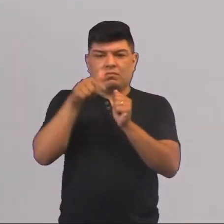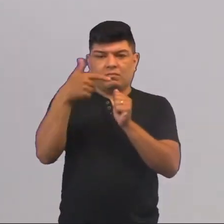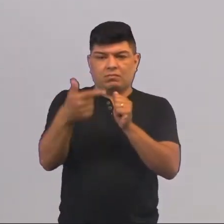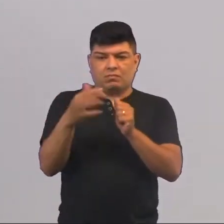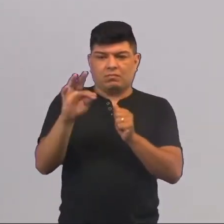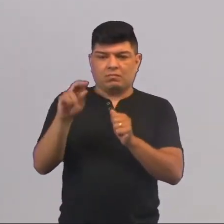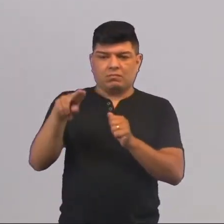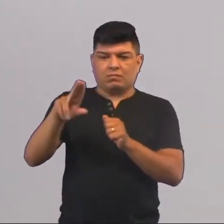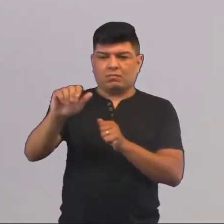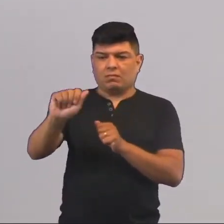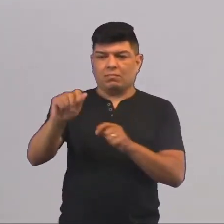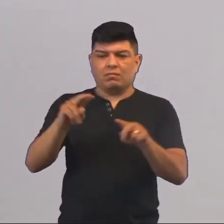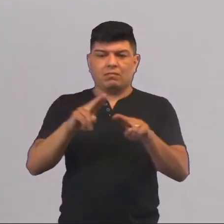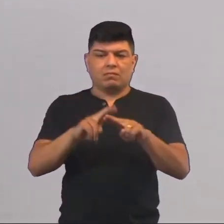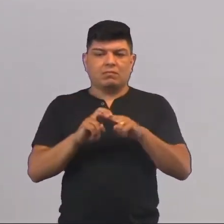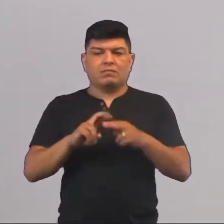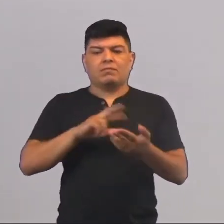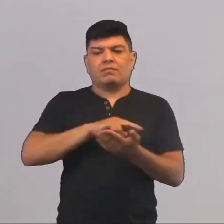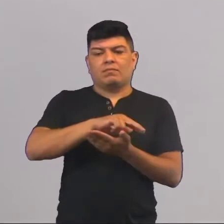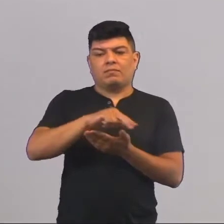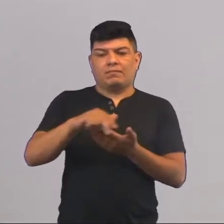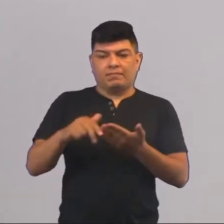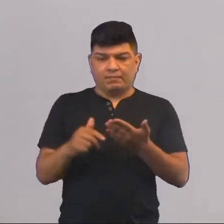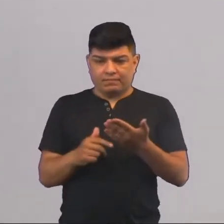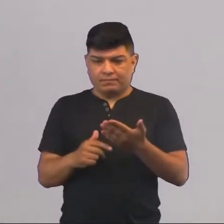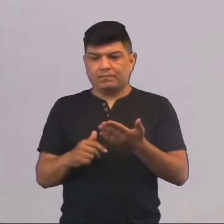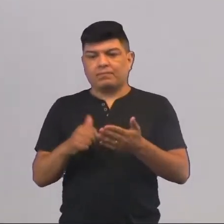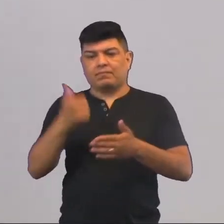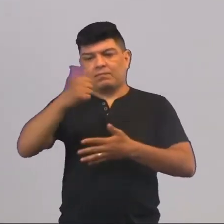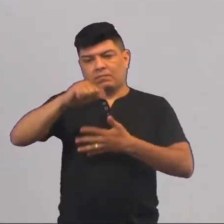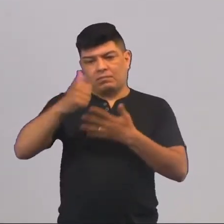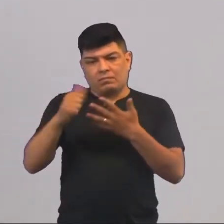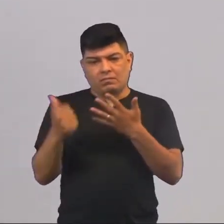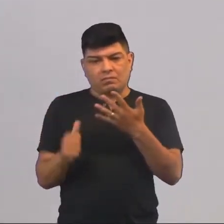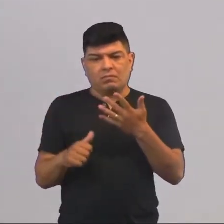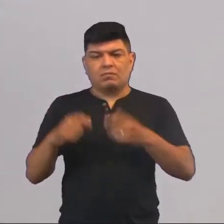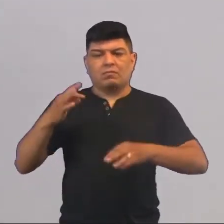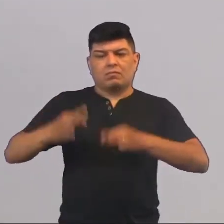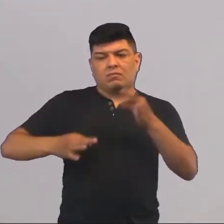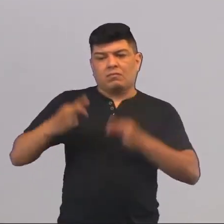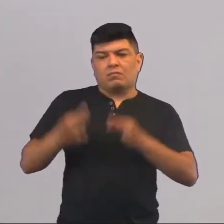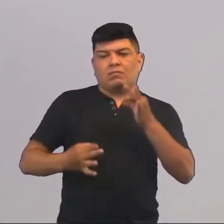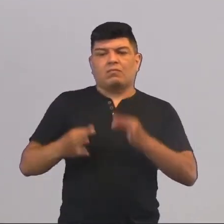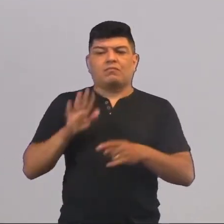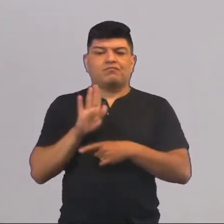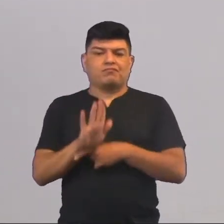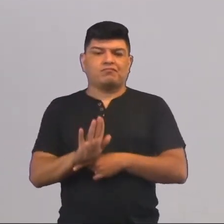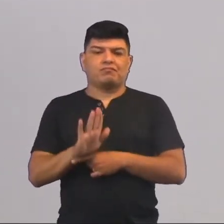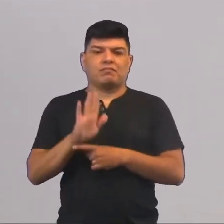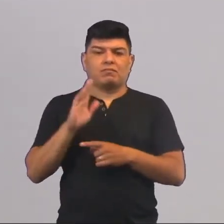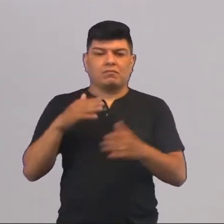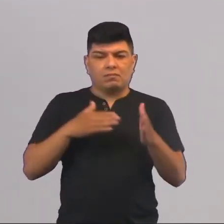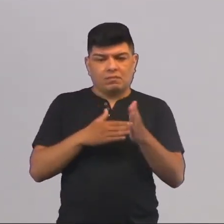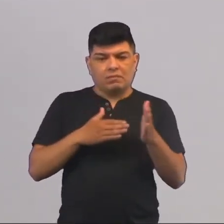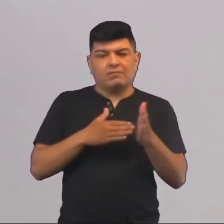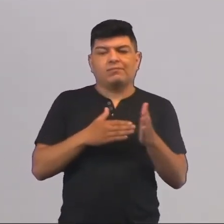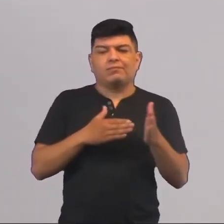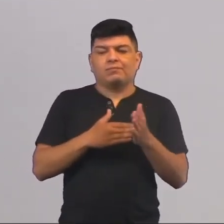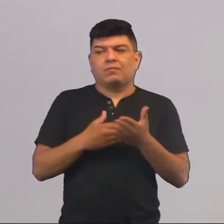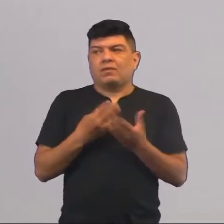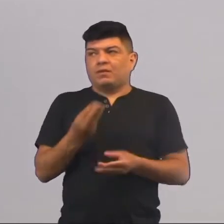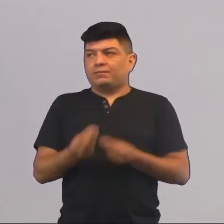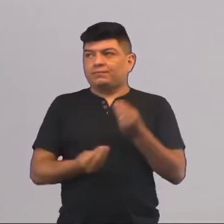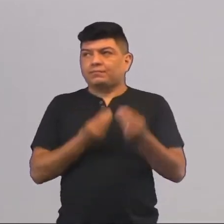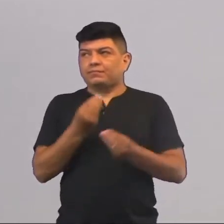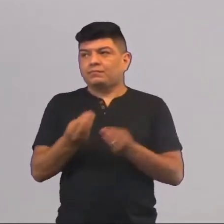da Fauna. Então, a gente tem vários parâmetros aí jurídicos que ajudam a impor limites, né, de como